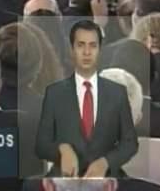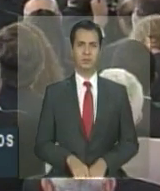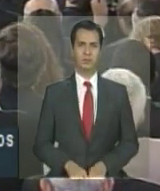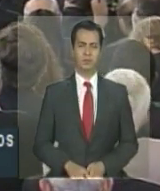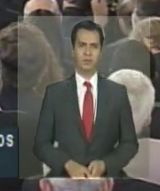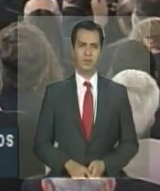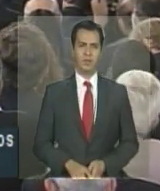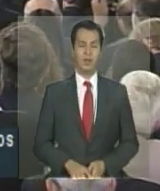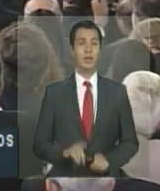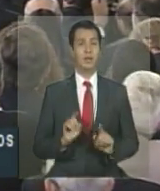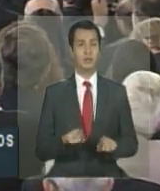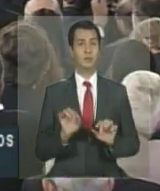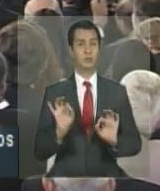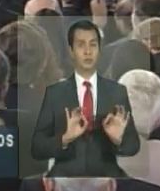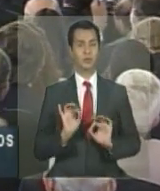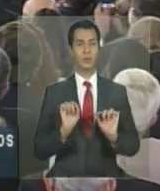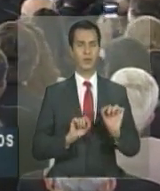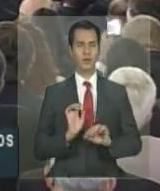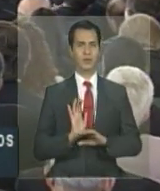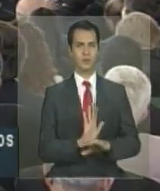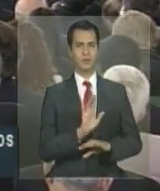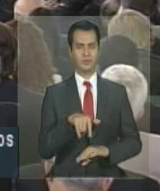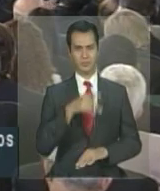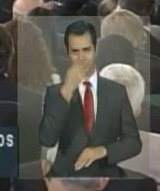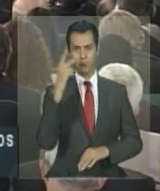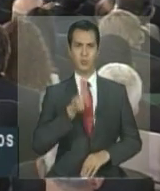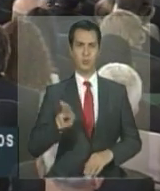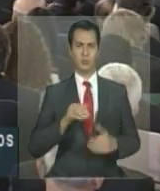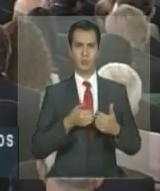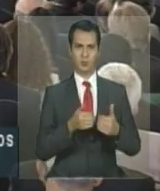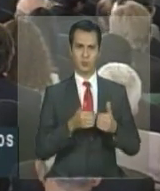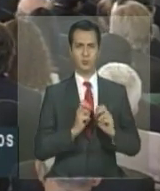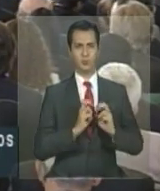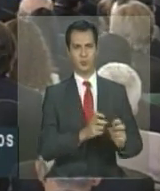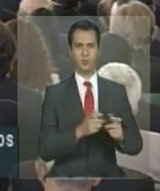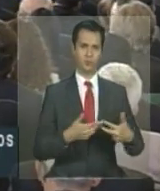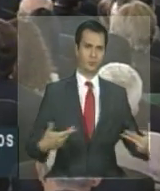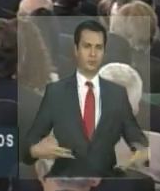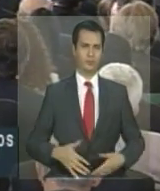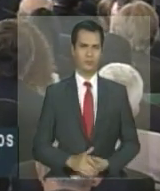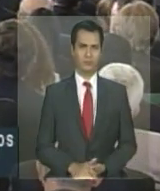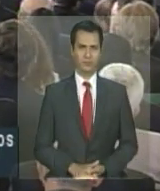acessibilidade e conforto aos usuários do transporte público.